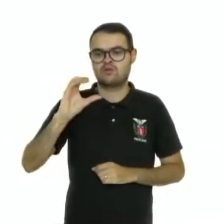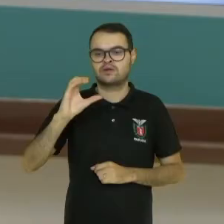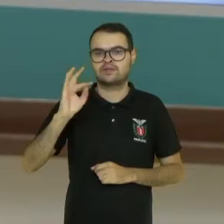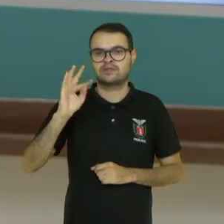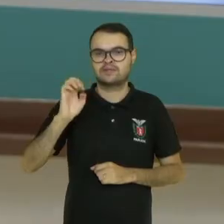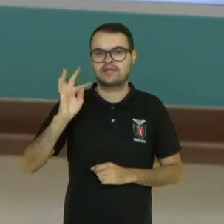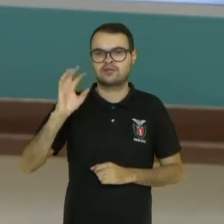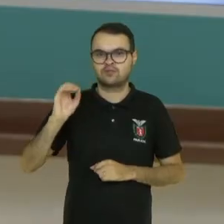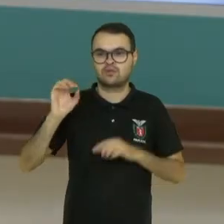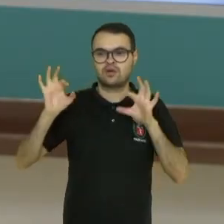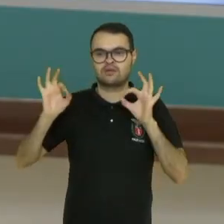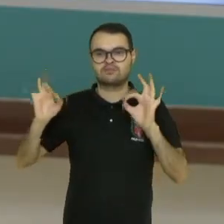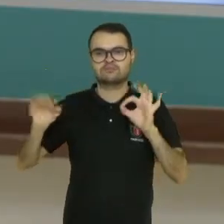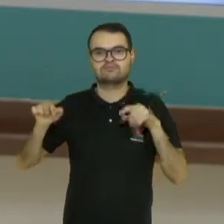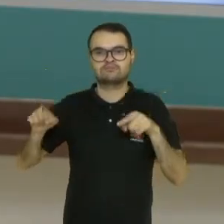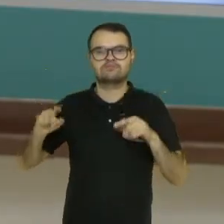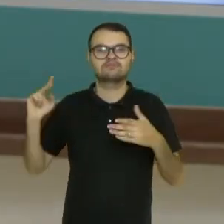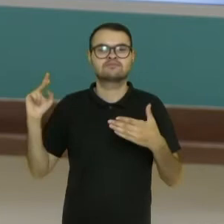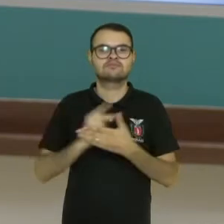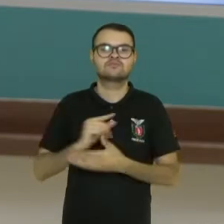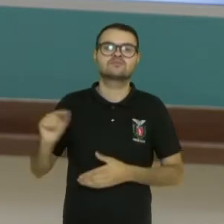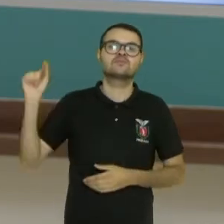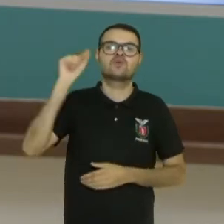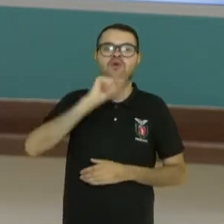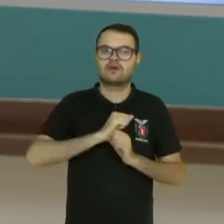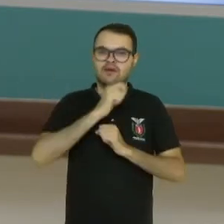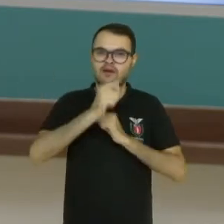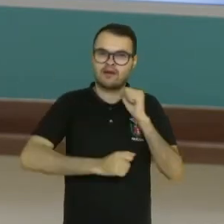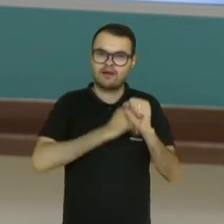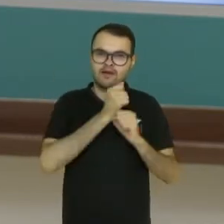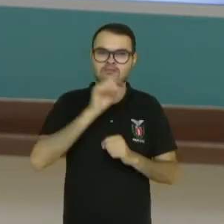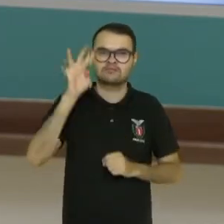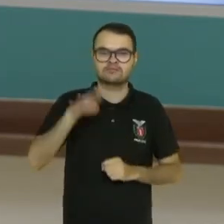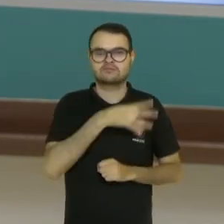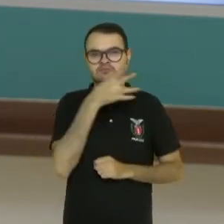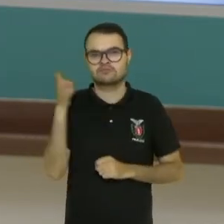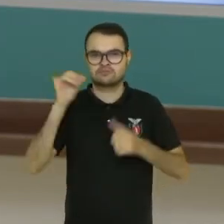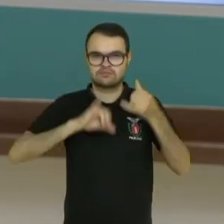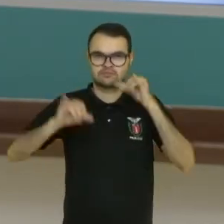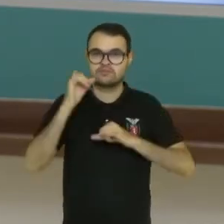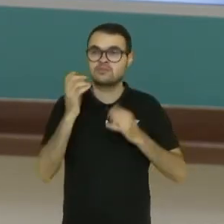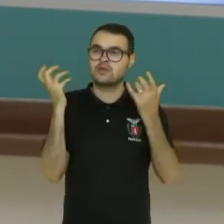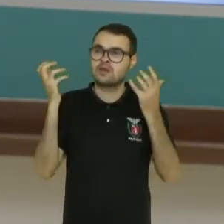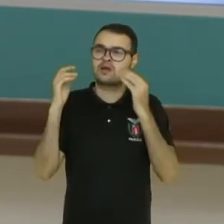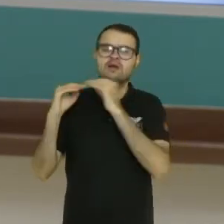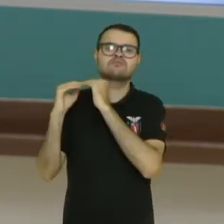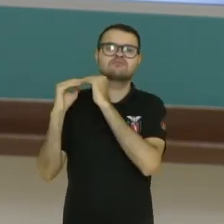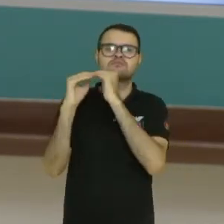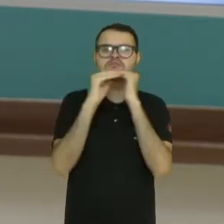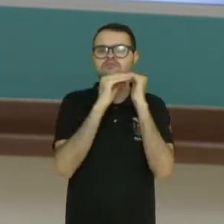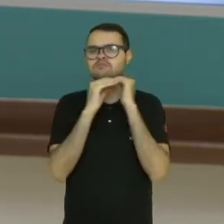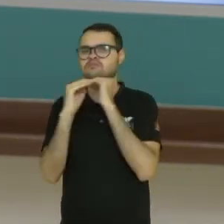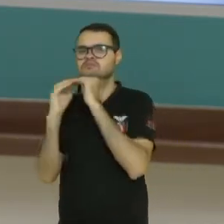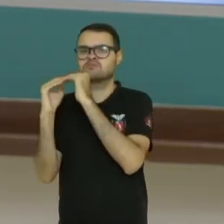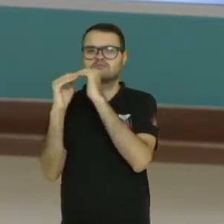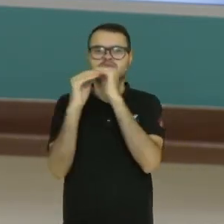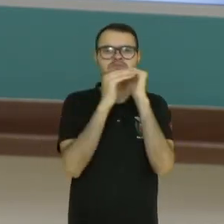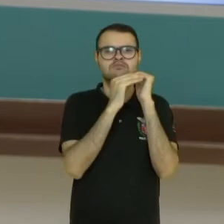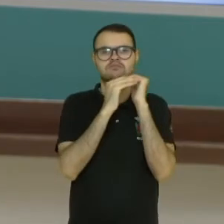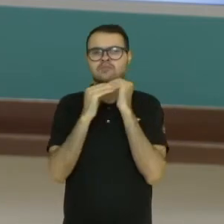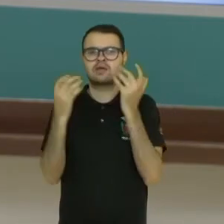a teoria do octeto fala o seguinte, né, que todos os átomos da tabela periódica, eles querem ter estabilidade, ou seja, eles querem